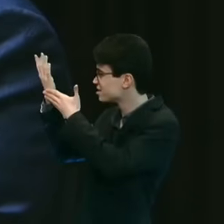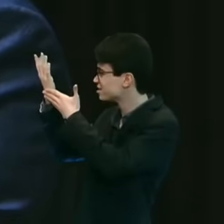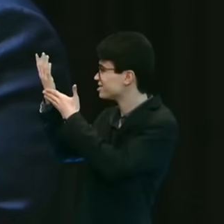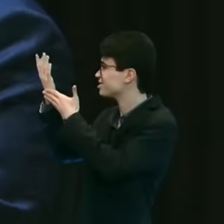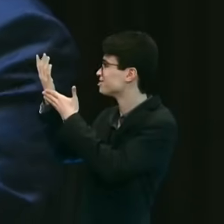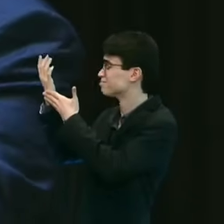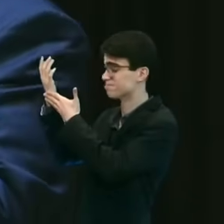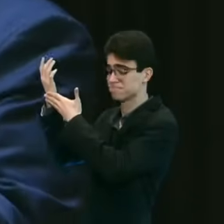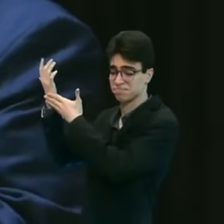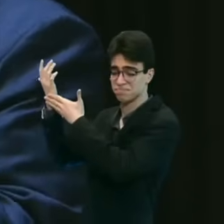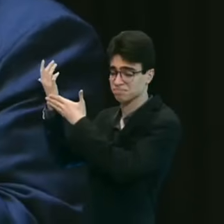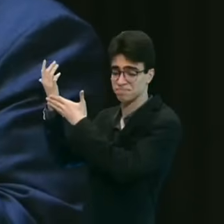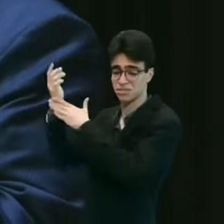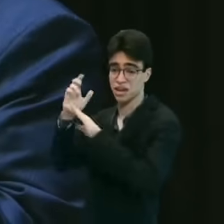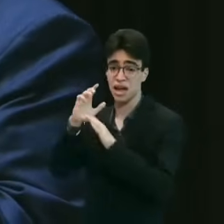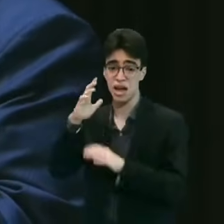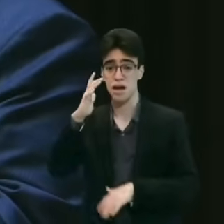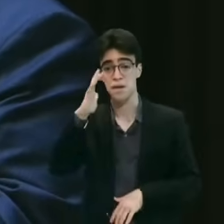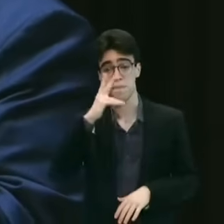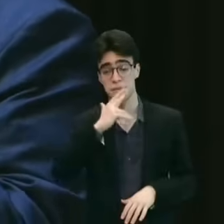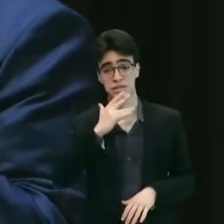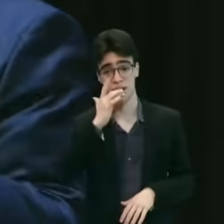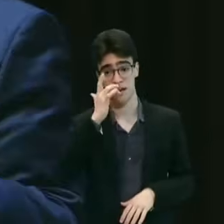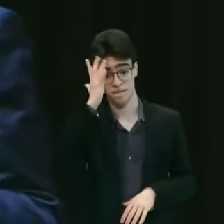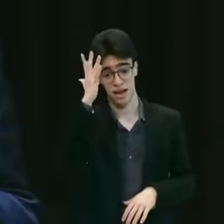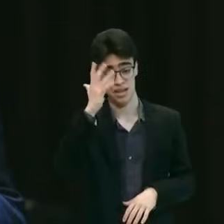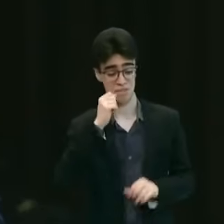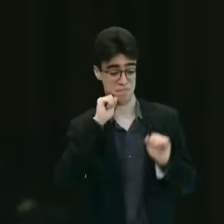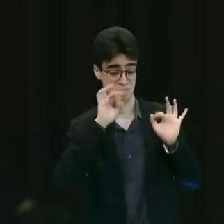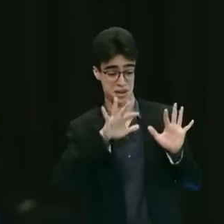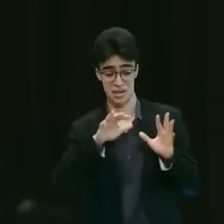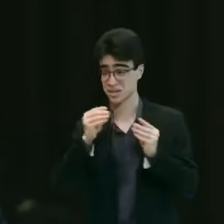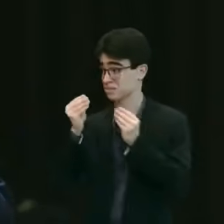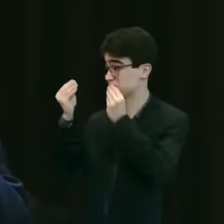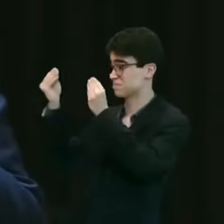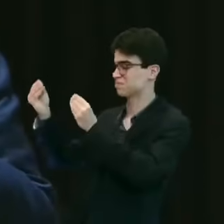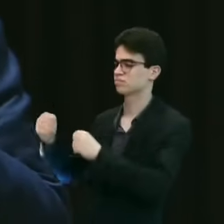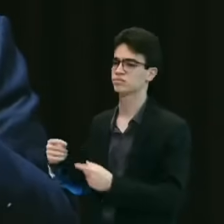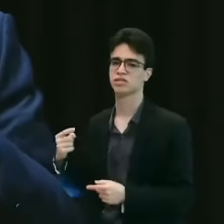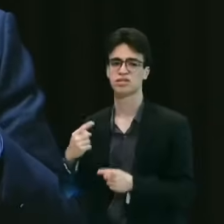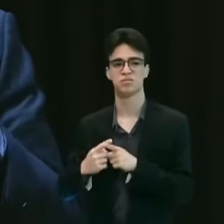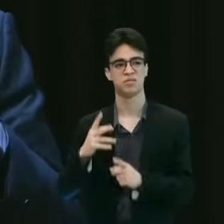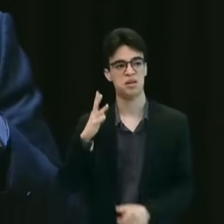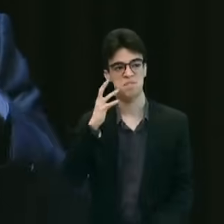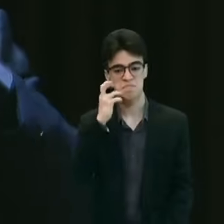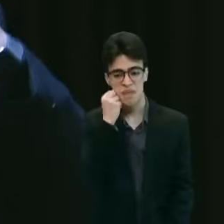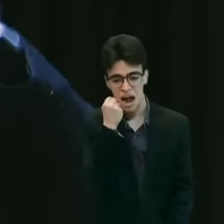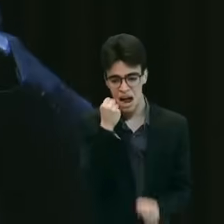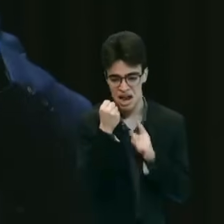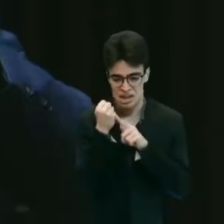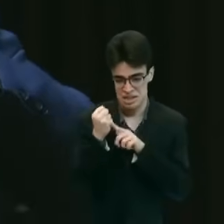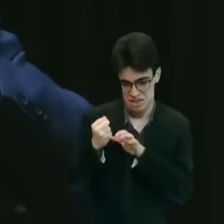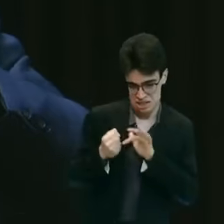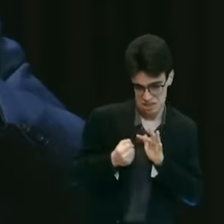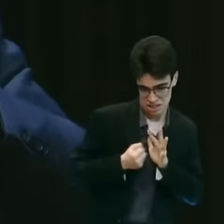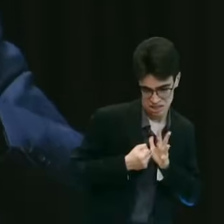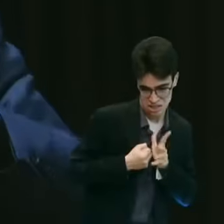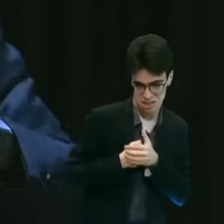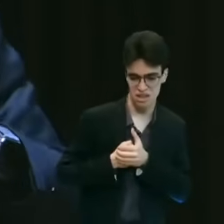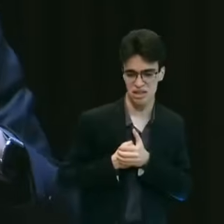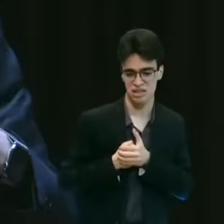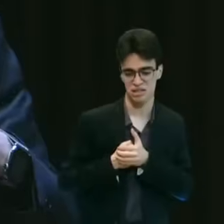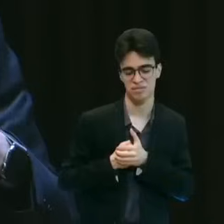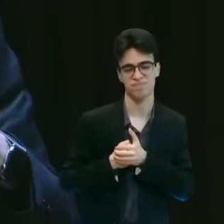do que as bênçãos. Porque a gente pega essas mágoas, esconde lá no cofre